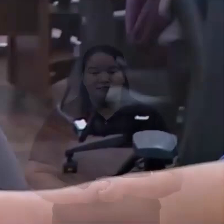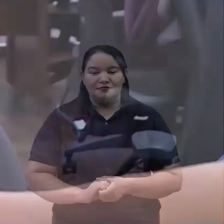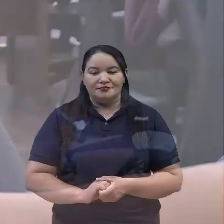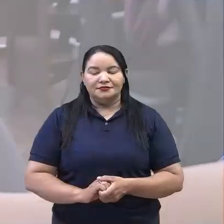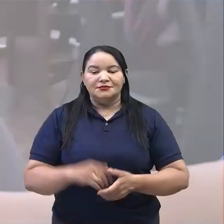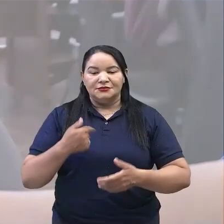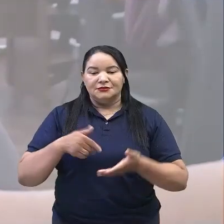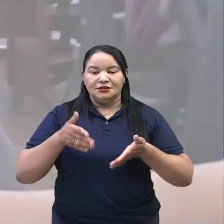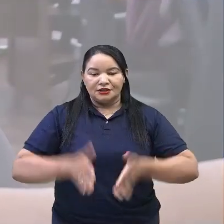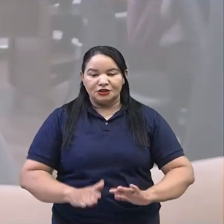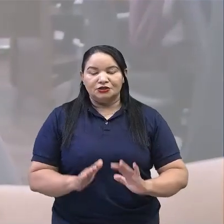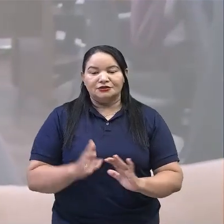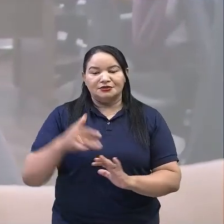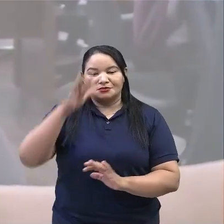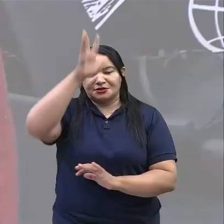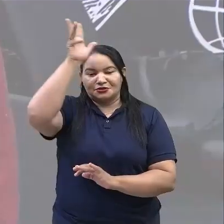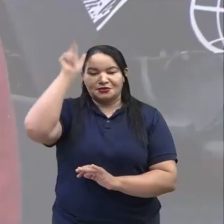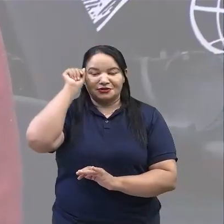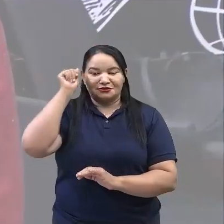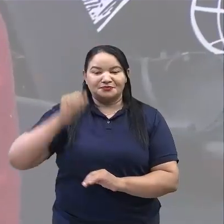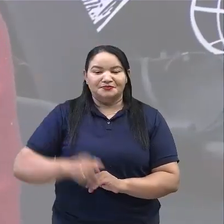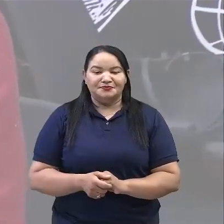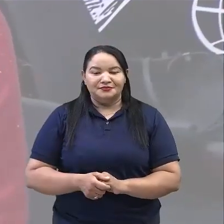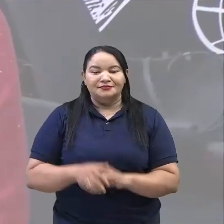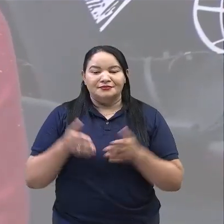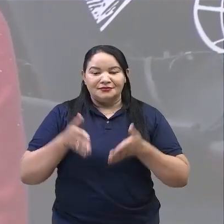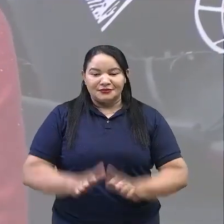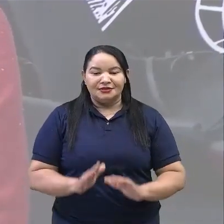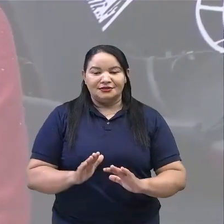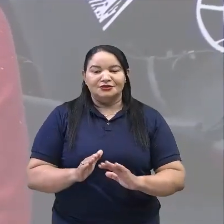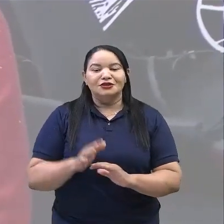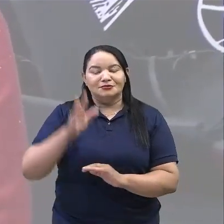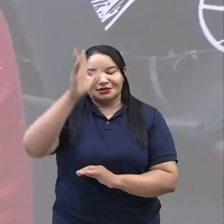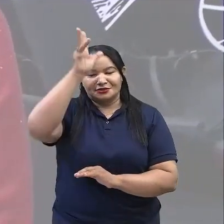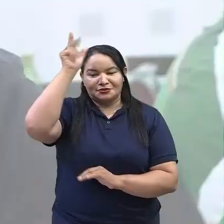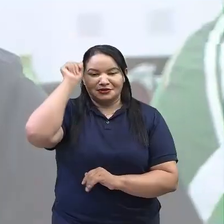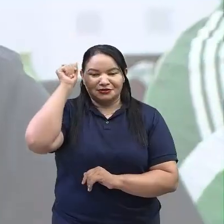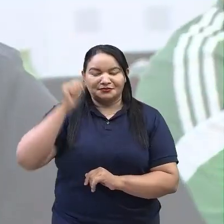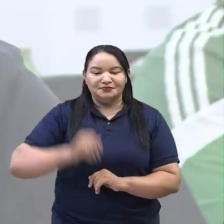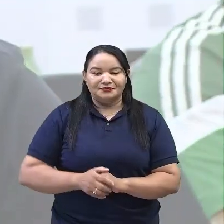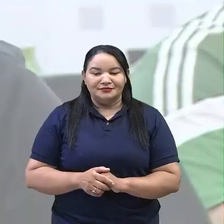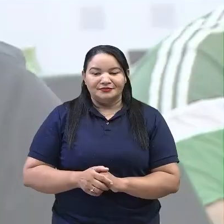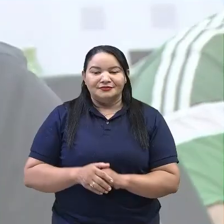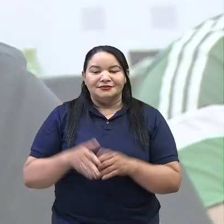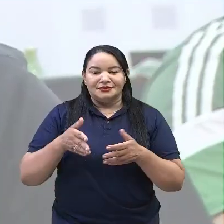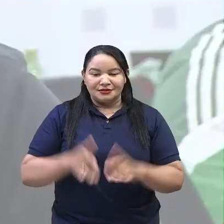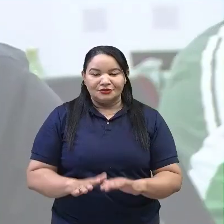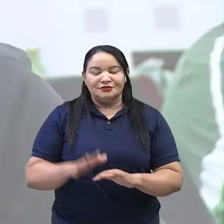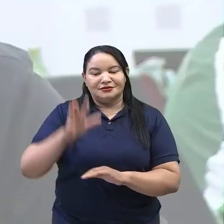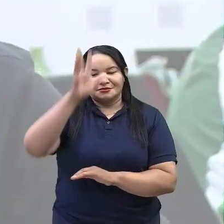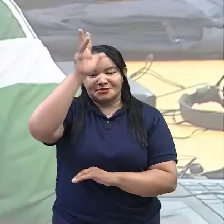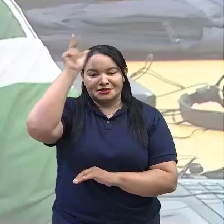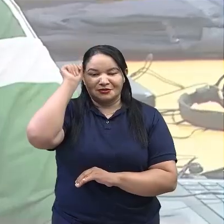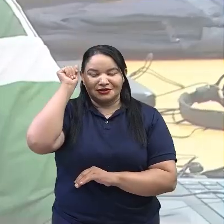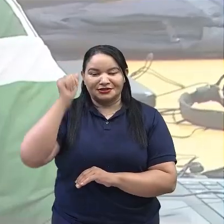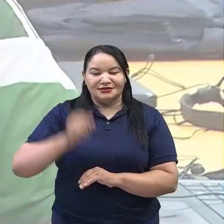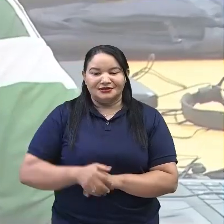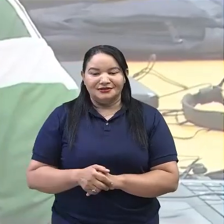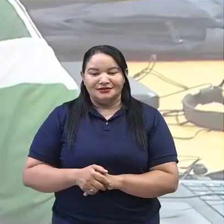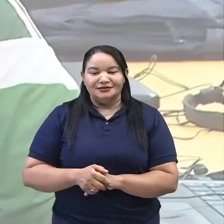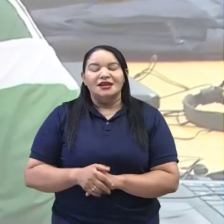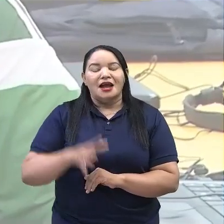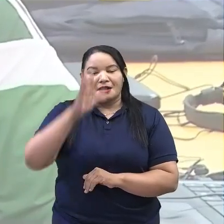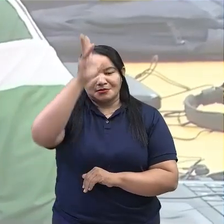Eu nasci no estado do Amazonas. Eu nasci no estado do Amazonas. Sou natural do Amazonas.